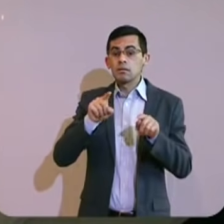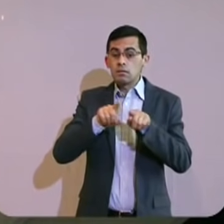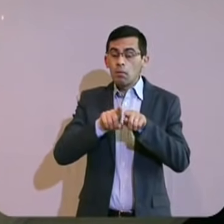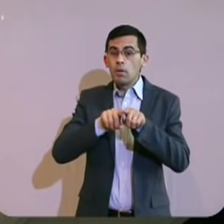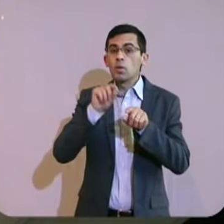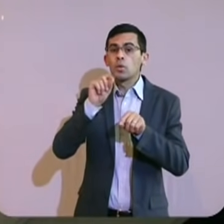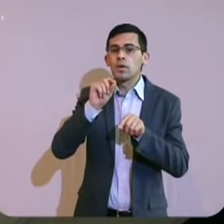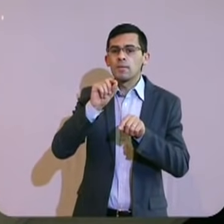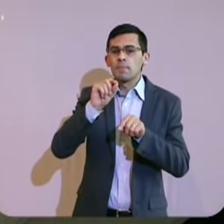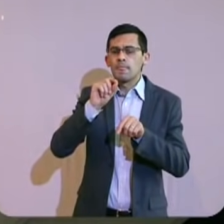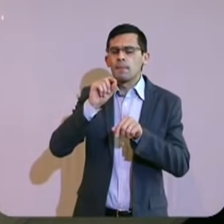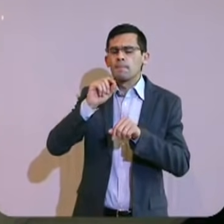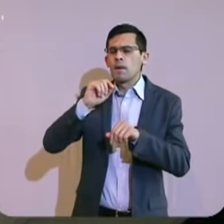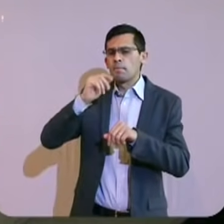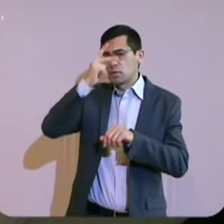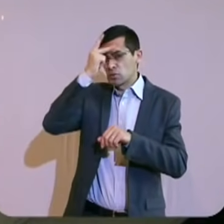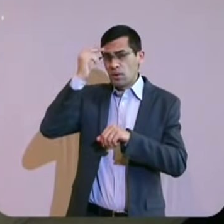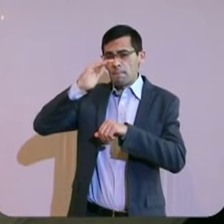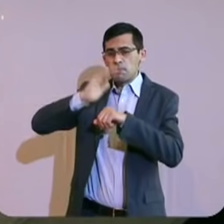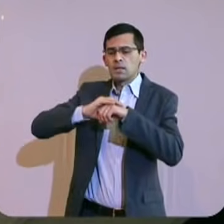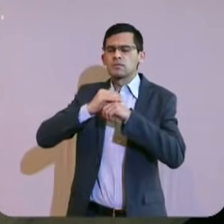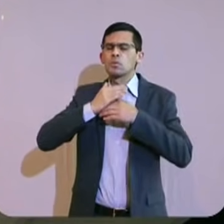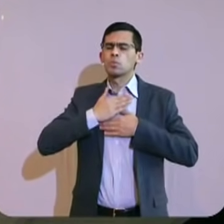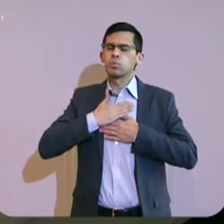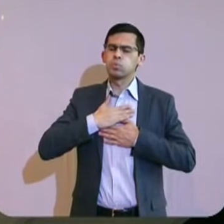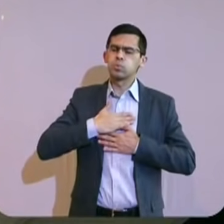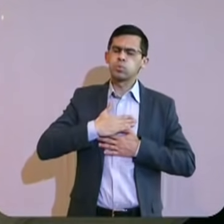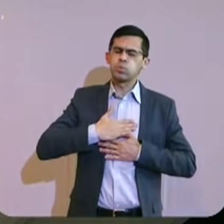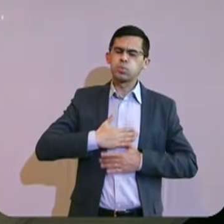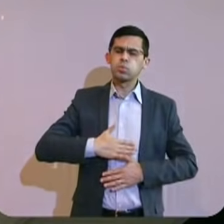era o mais manso de todos os homens.